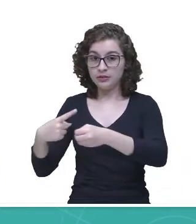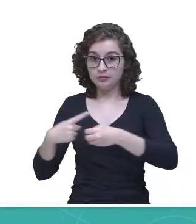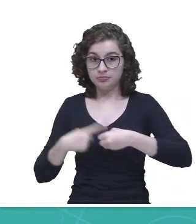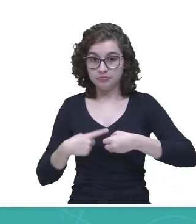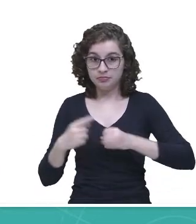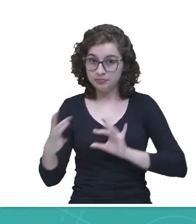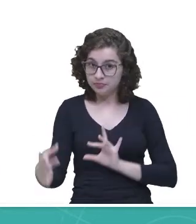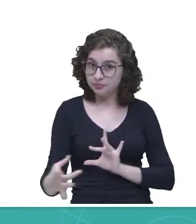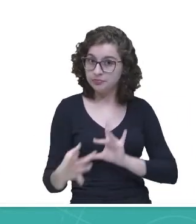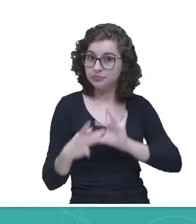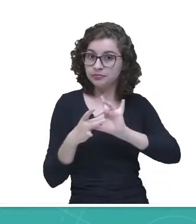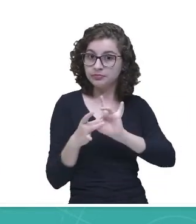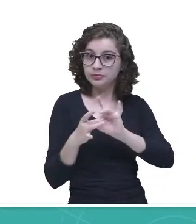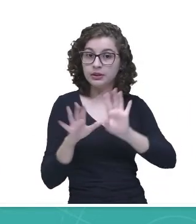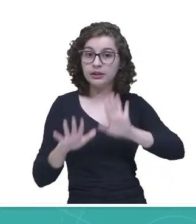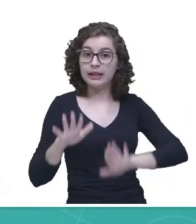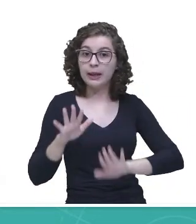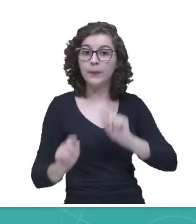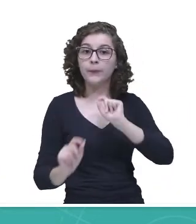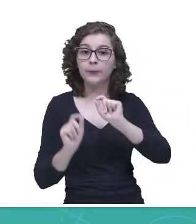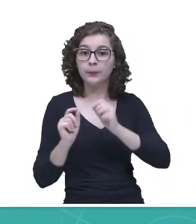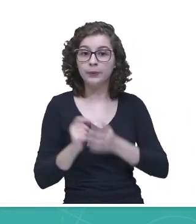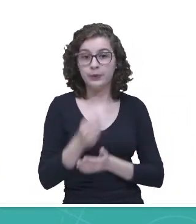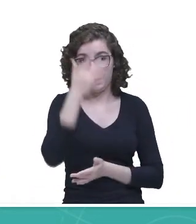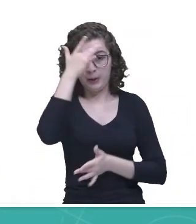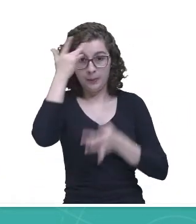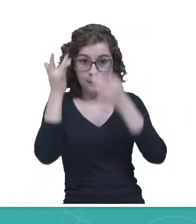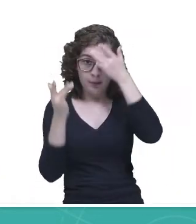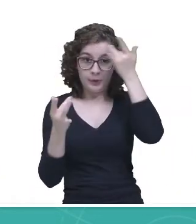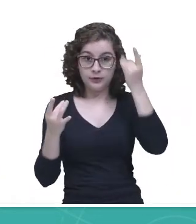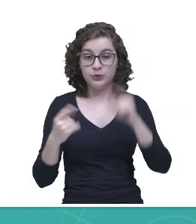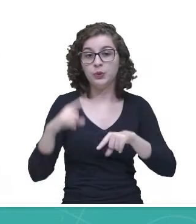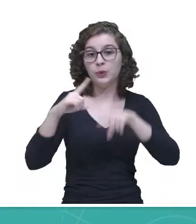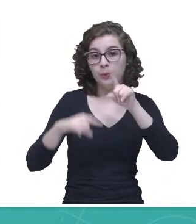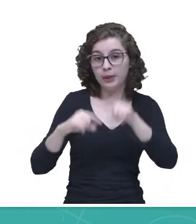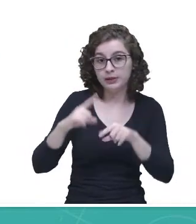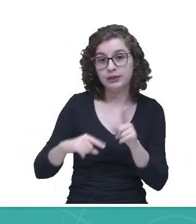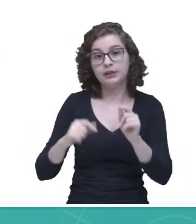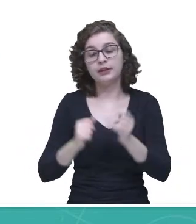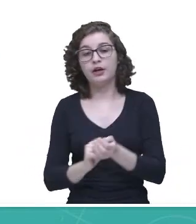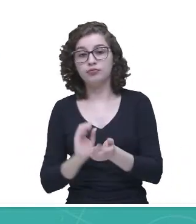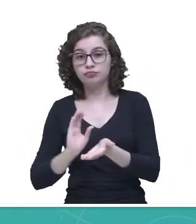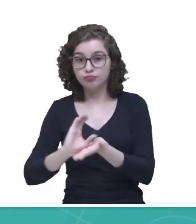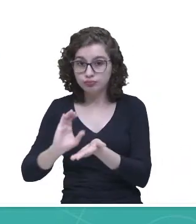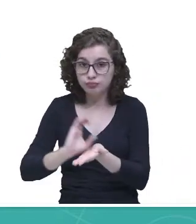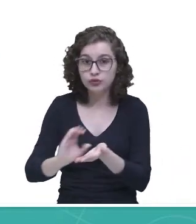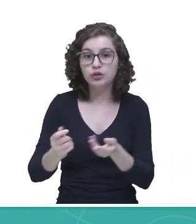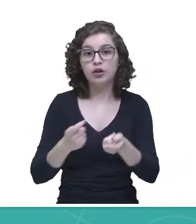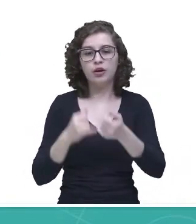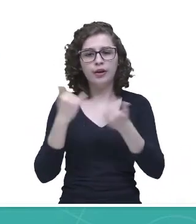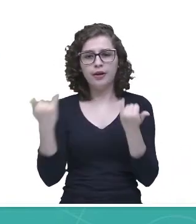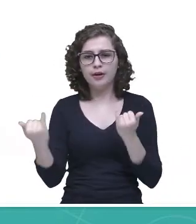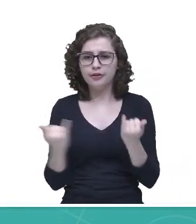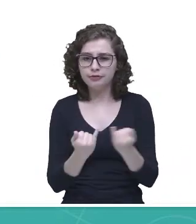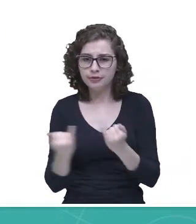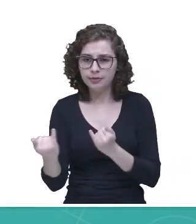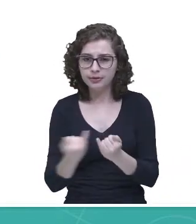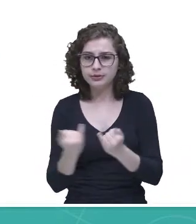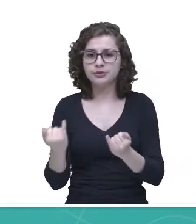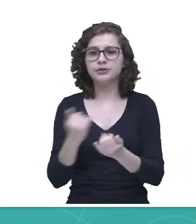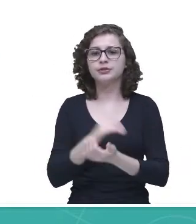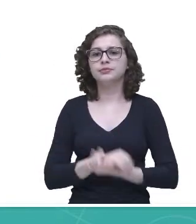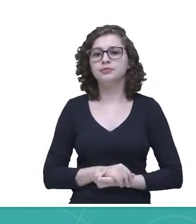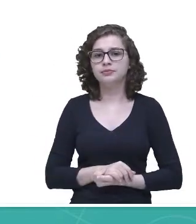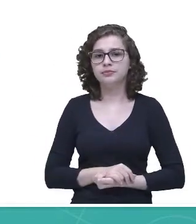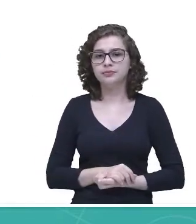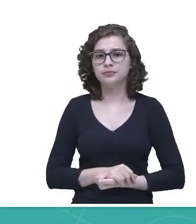que se estabelece aí a partir dos fluxos de pessoas, mercadorias, capitais e informações. Lembram desse conceito? Foi o que a gente viu